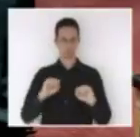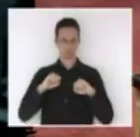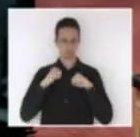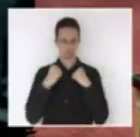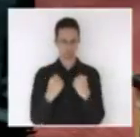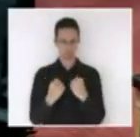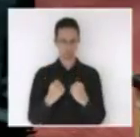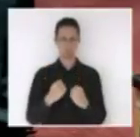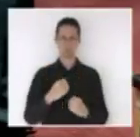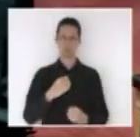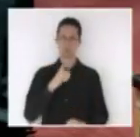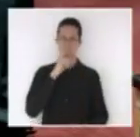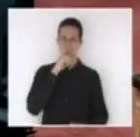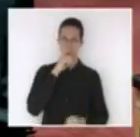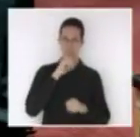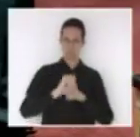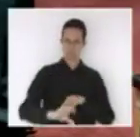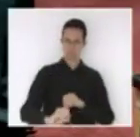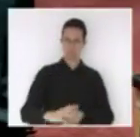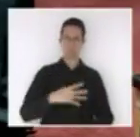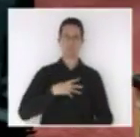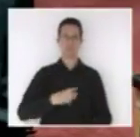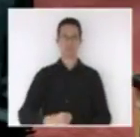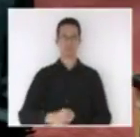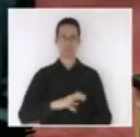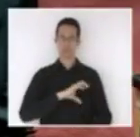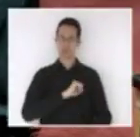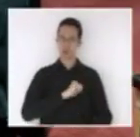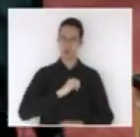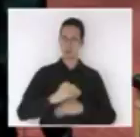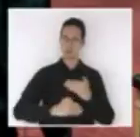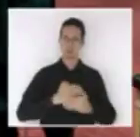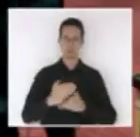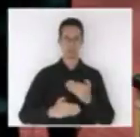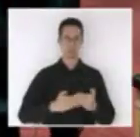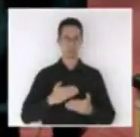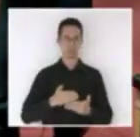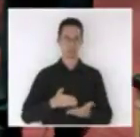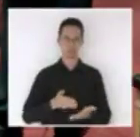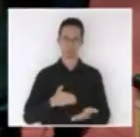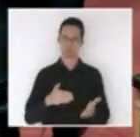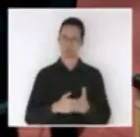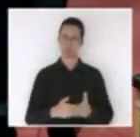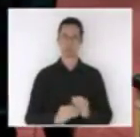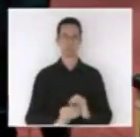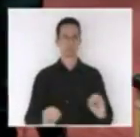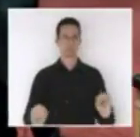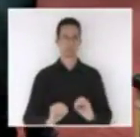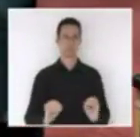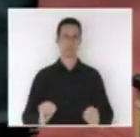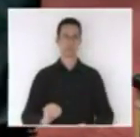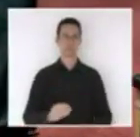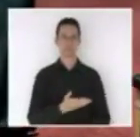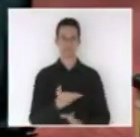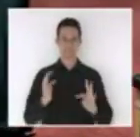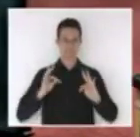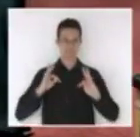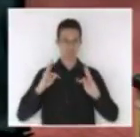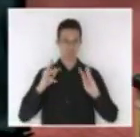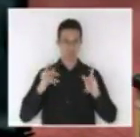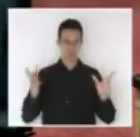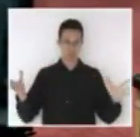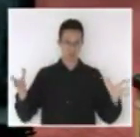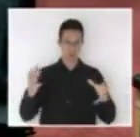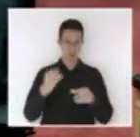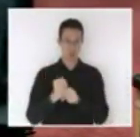filho transmite, é o amor sem limite que rega com sangue o chão. Isso tudo é tradição que violar